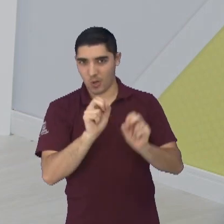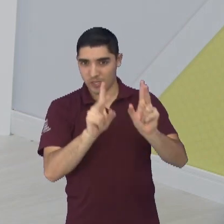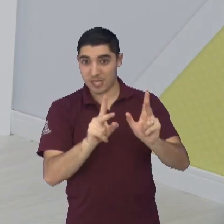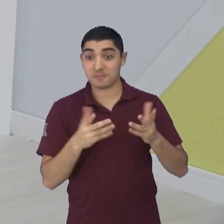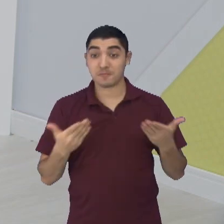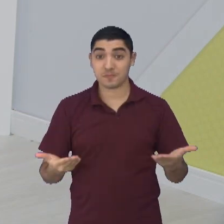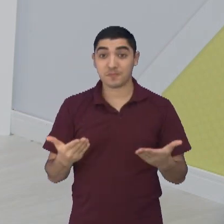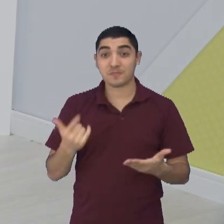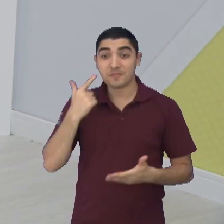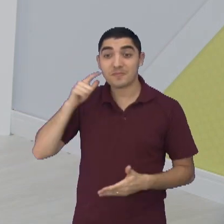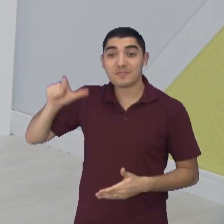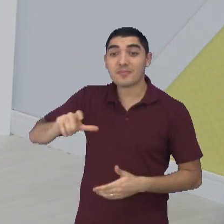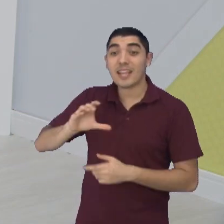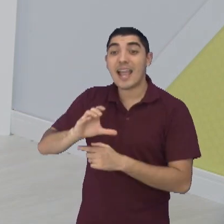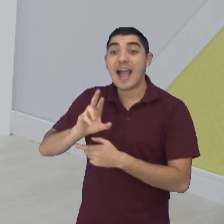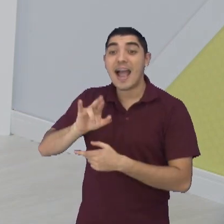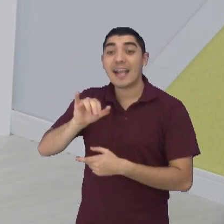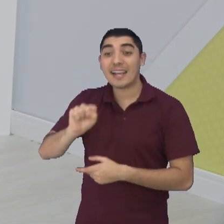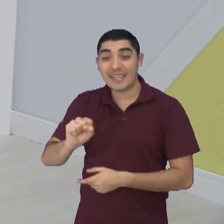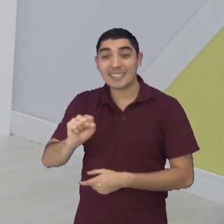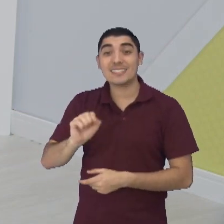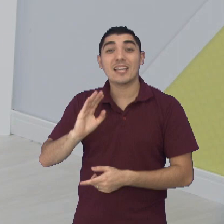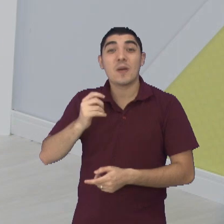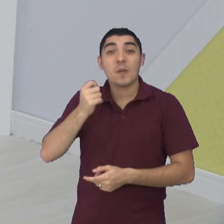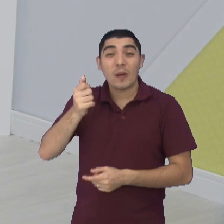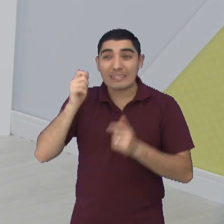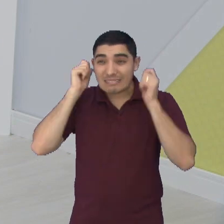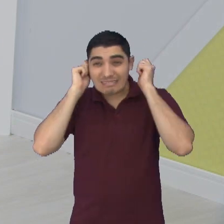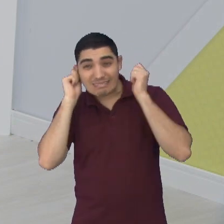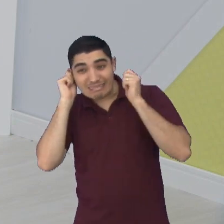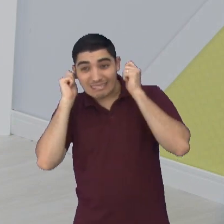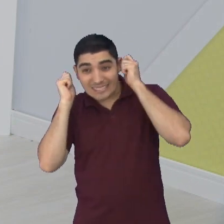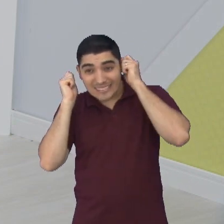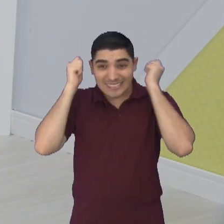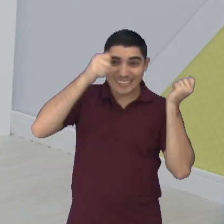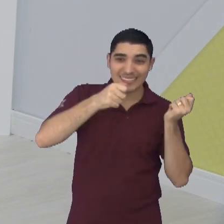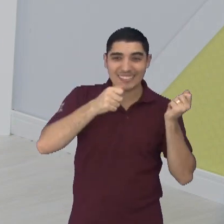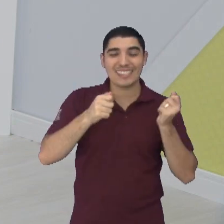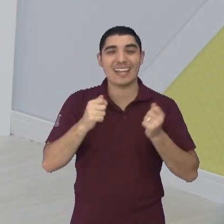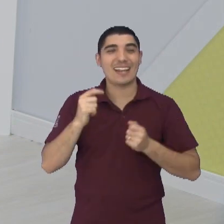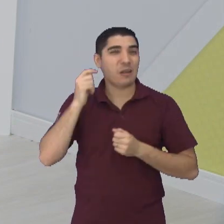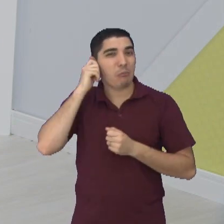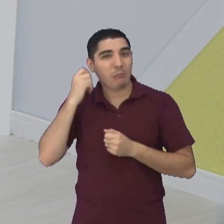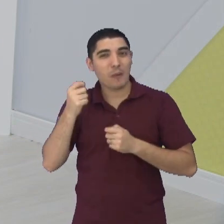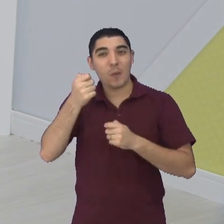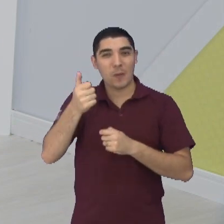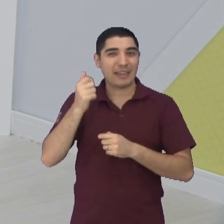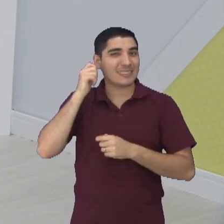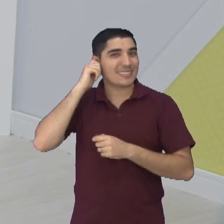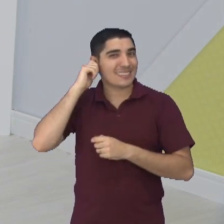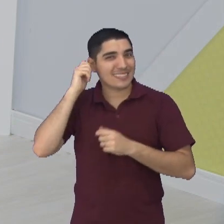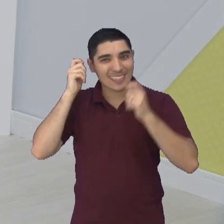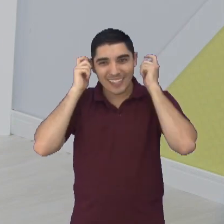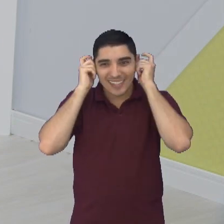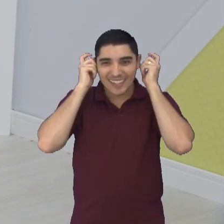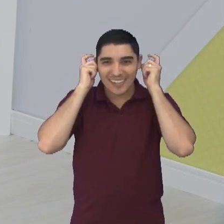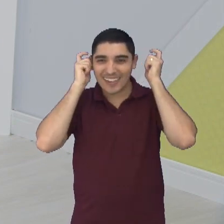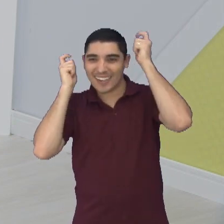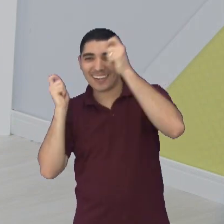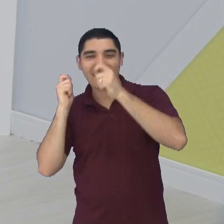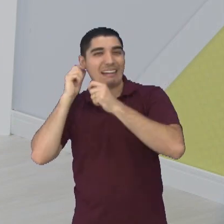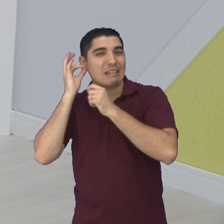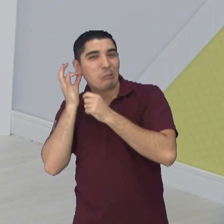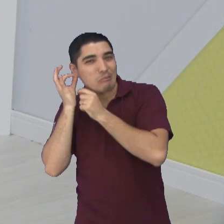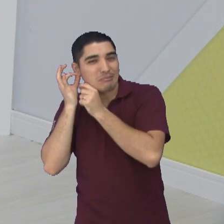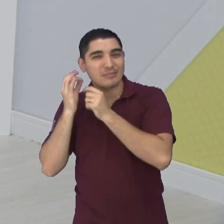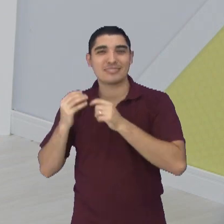a Cris ali tá caindo tudo, quase arrancou a orelha para tirar o fone do Intercom, a comunicação interna, quase caiu o brinco dela